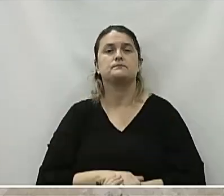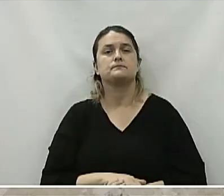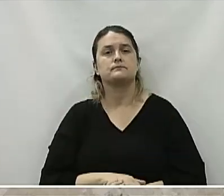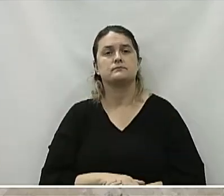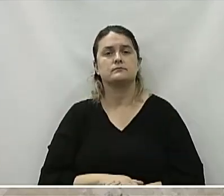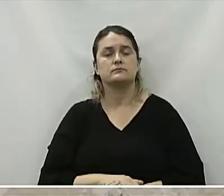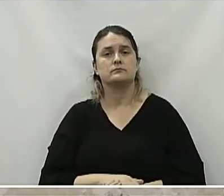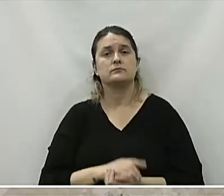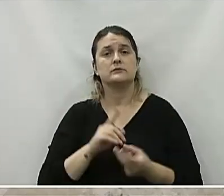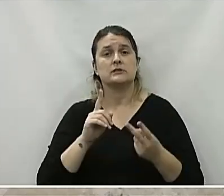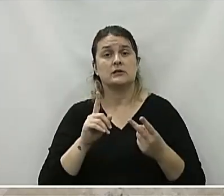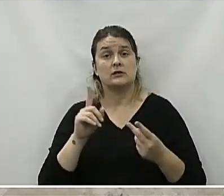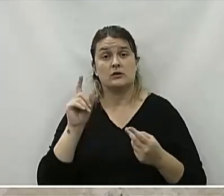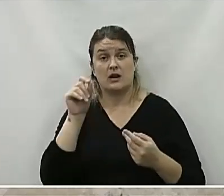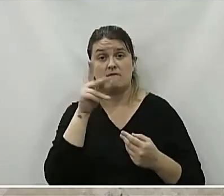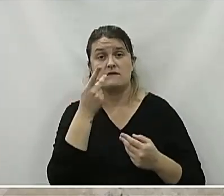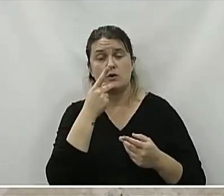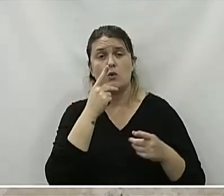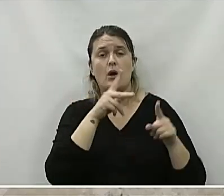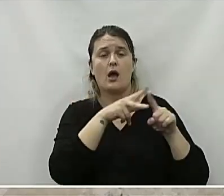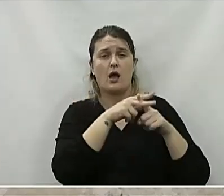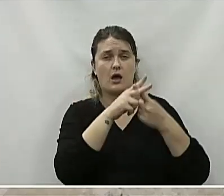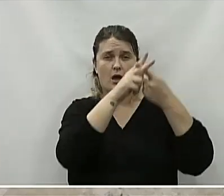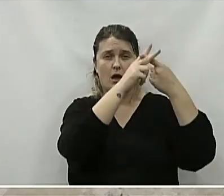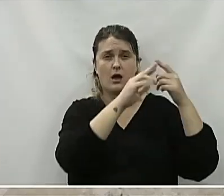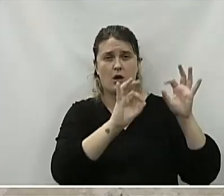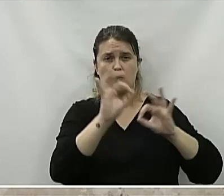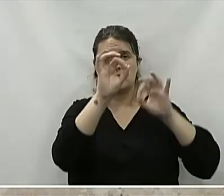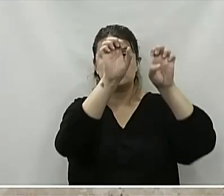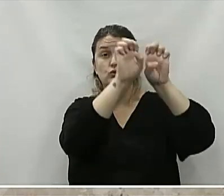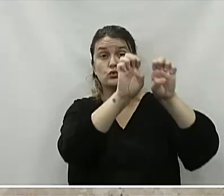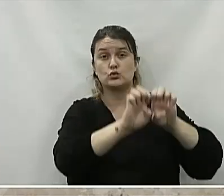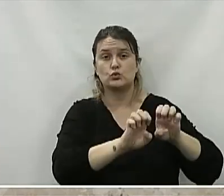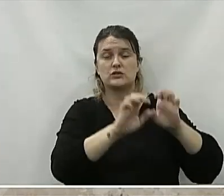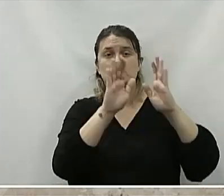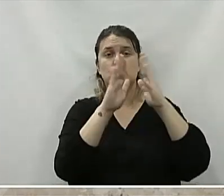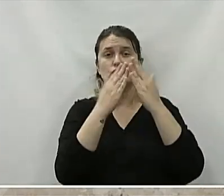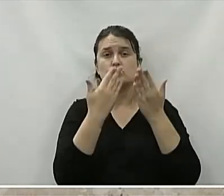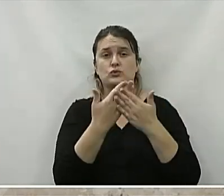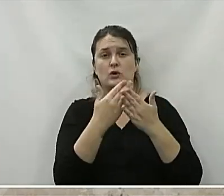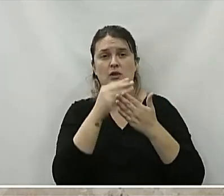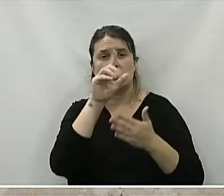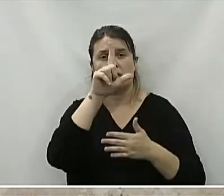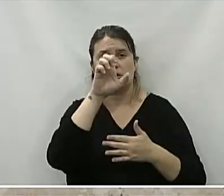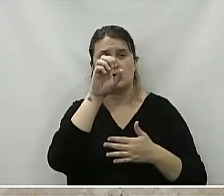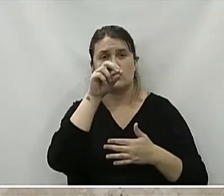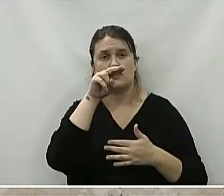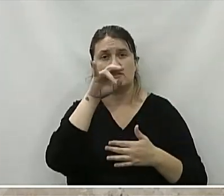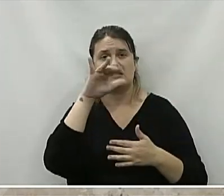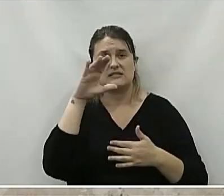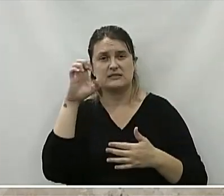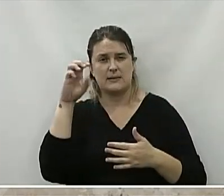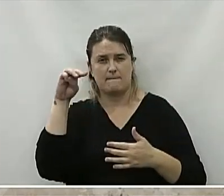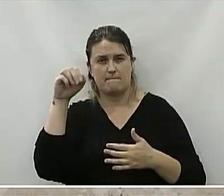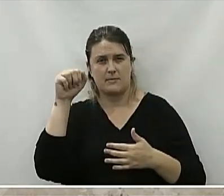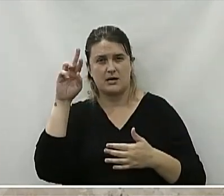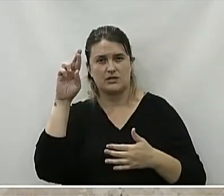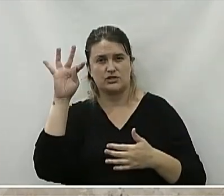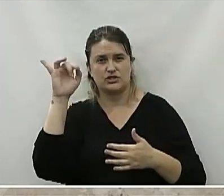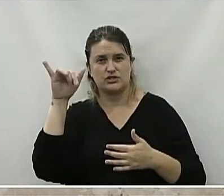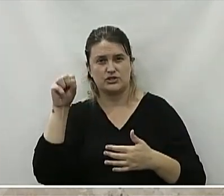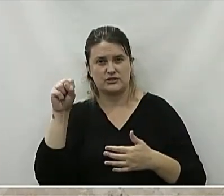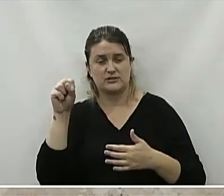que a gente fez a solicitação foi a reforma e o reforço da estrutura do CMEI, Leonice Martins Rich, ao